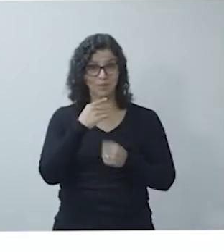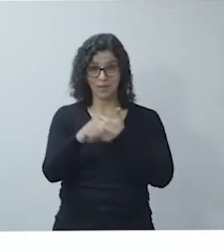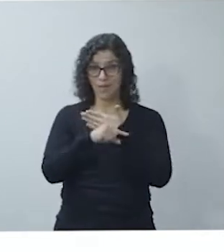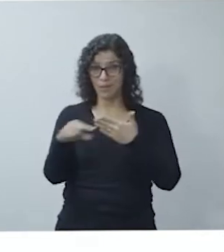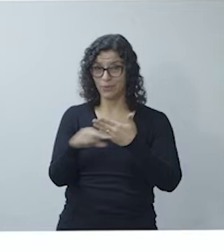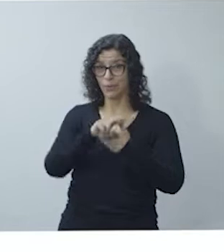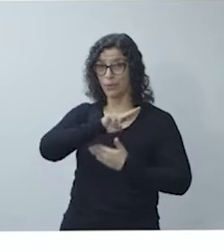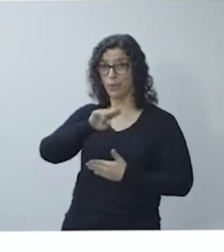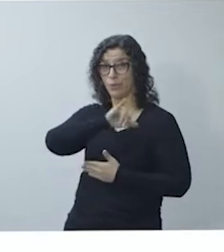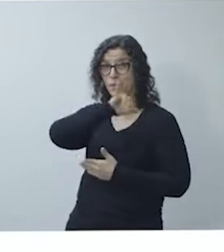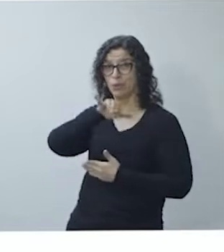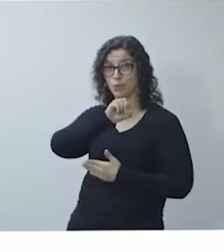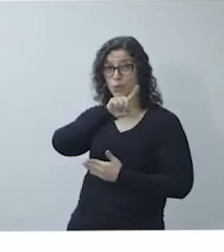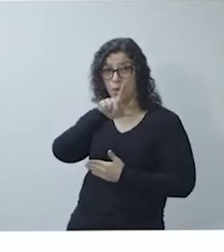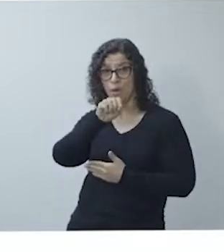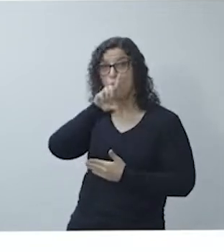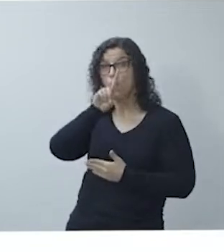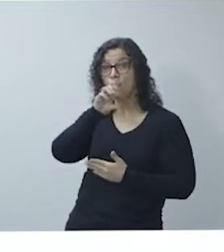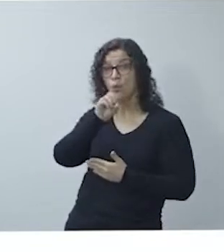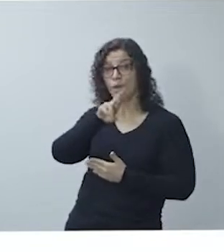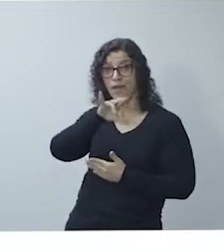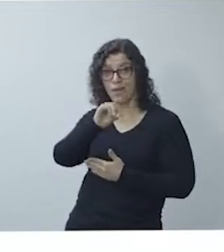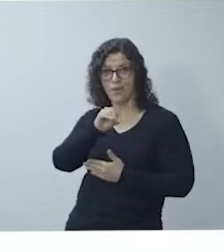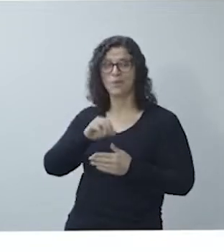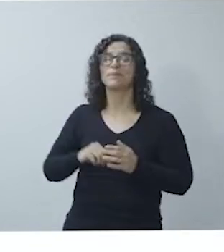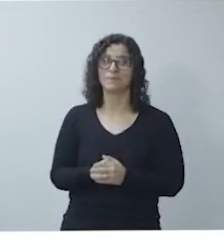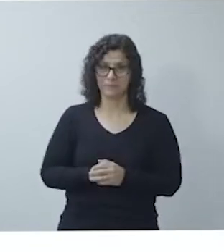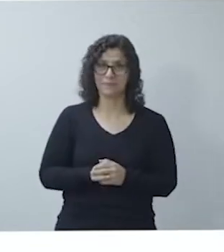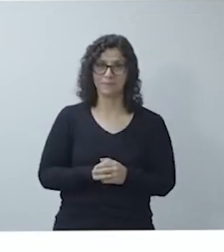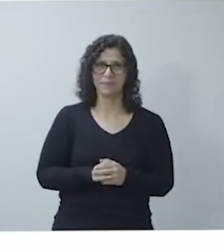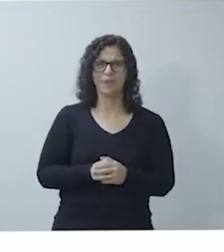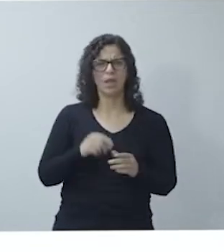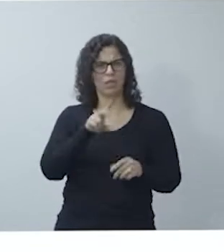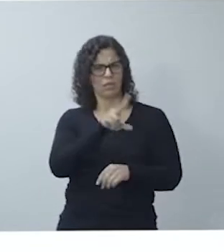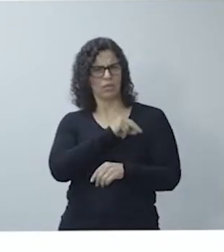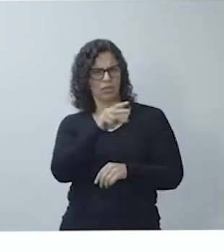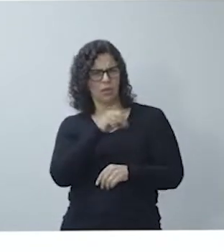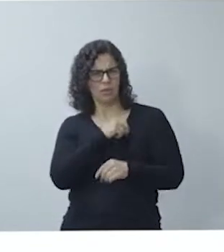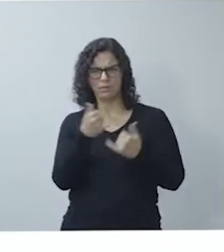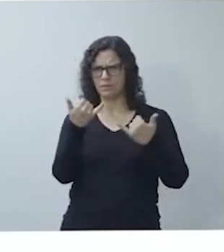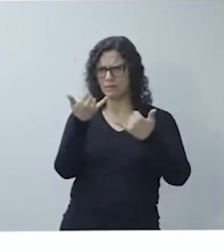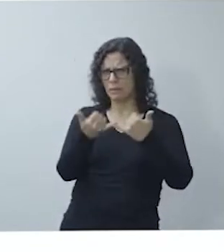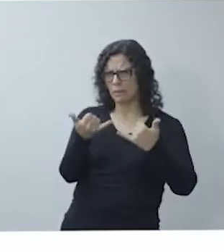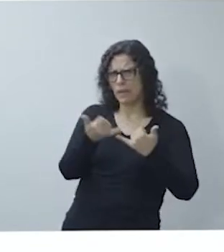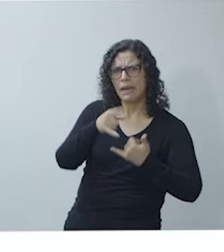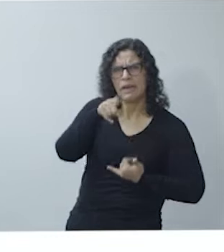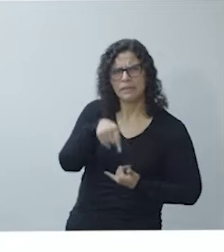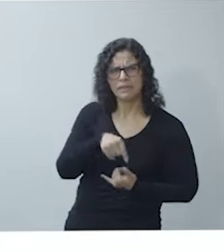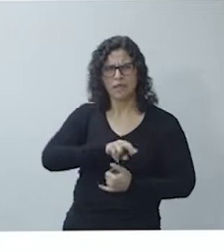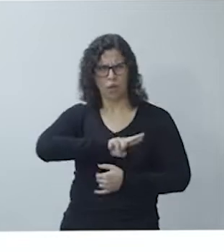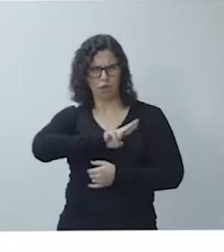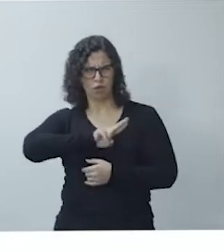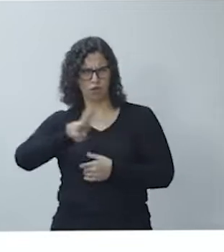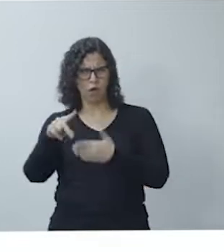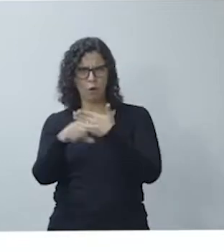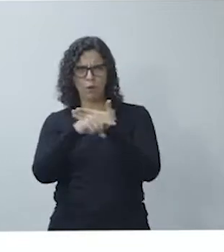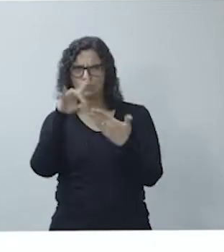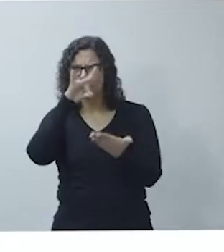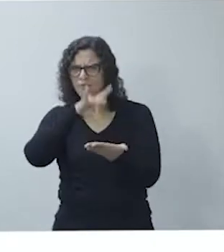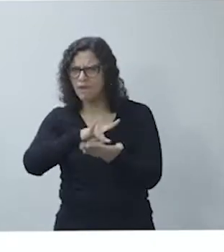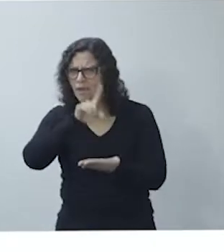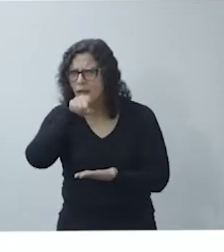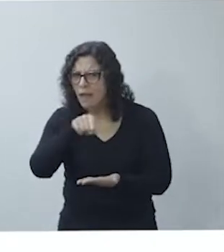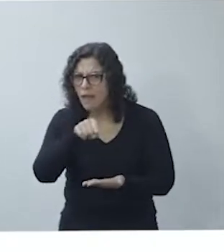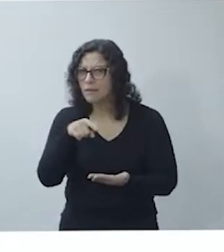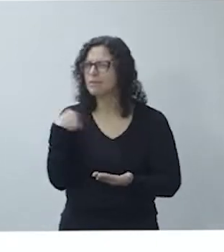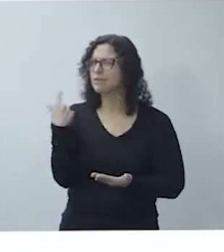um autor chamado João do Rio. Nossa, professor, mas isso está parecendo que não é o nome verdadeiro